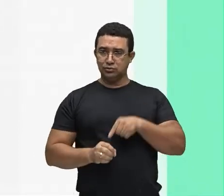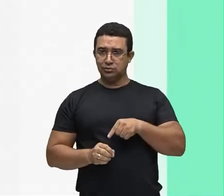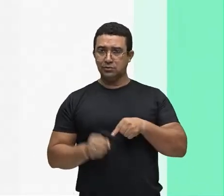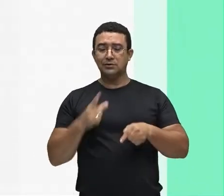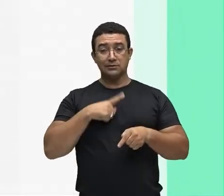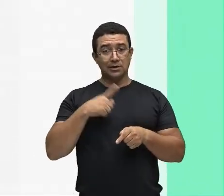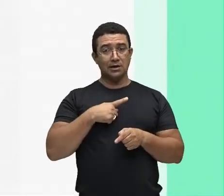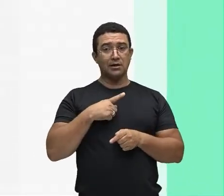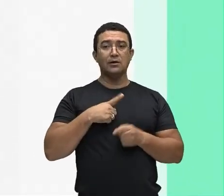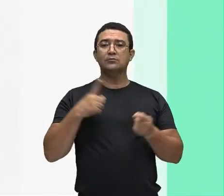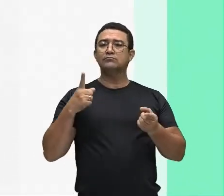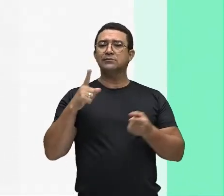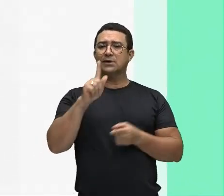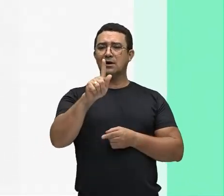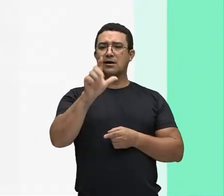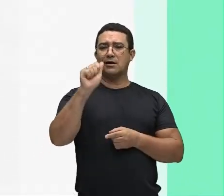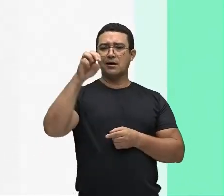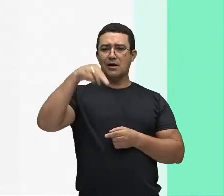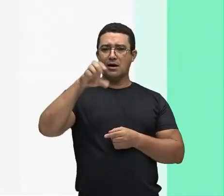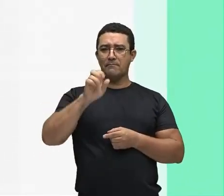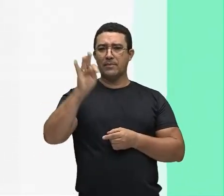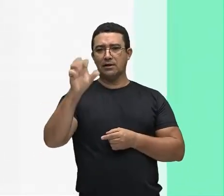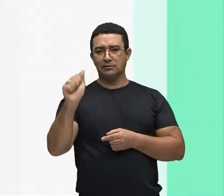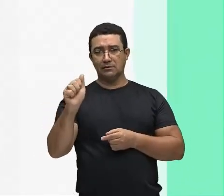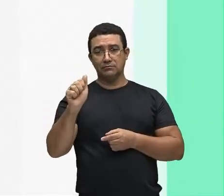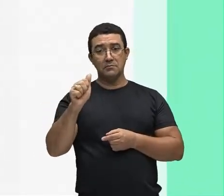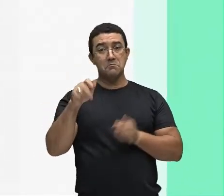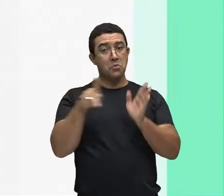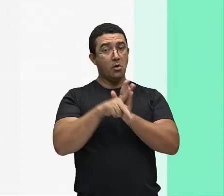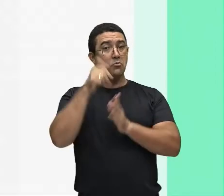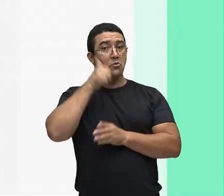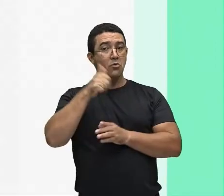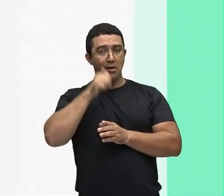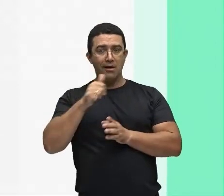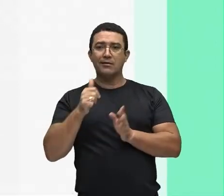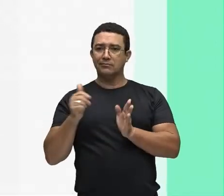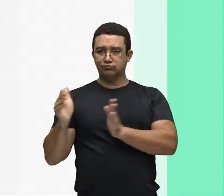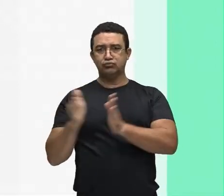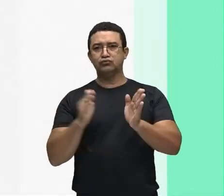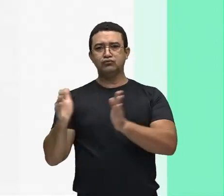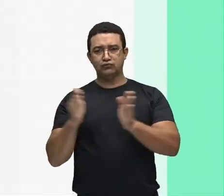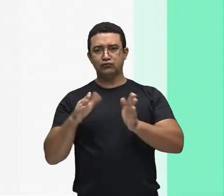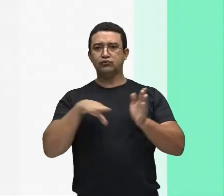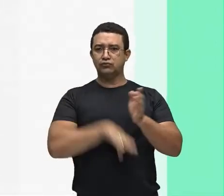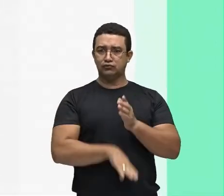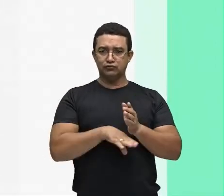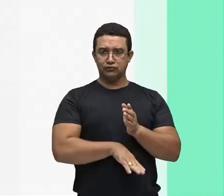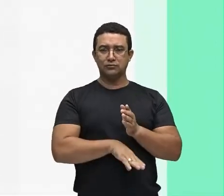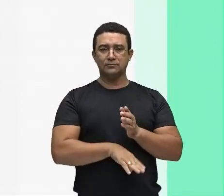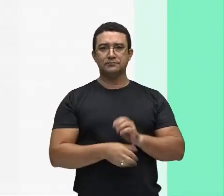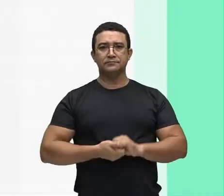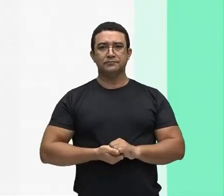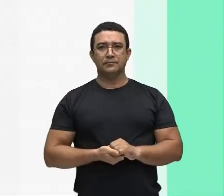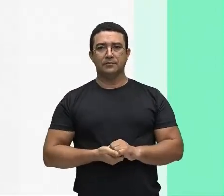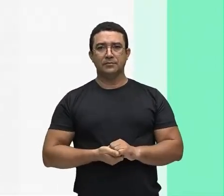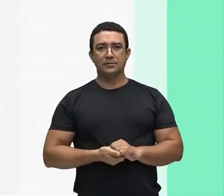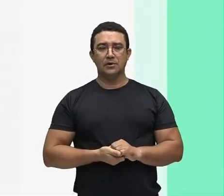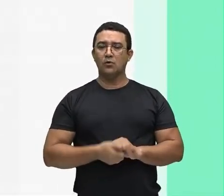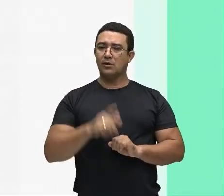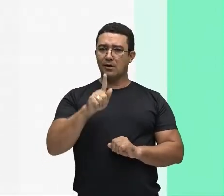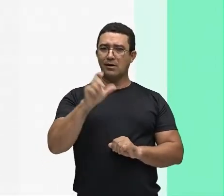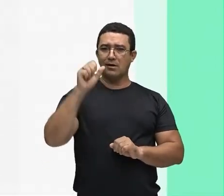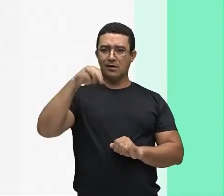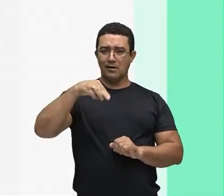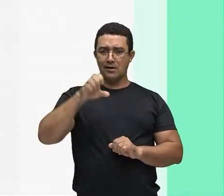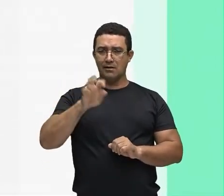serão liberados a cada menstruação durante toda a fase reprodutiva da mulher, né? E o gameta feminino é